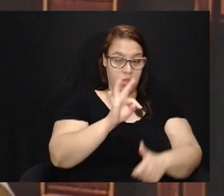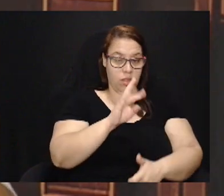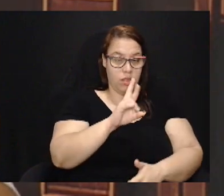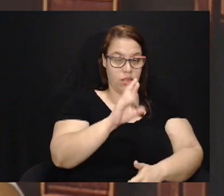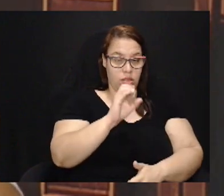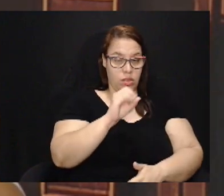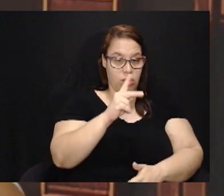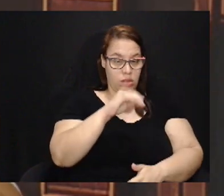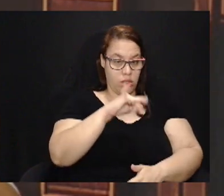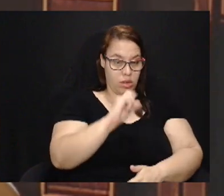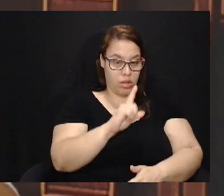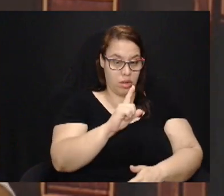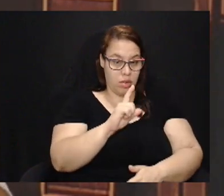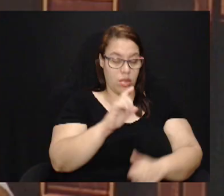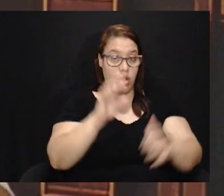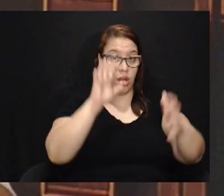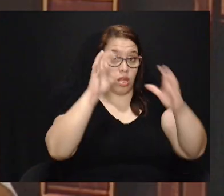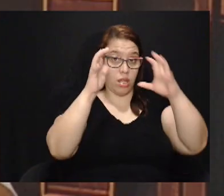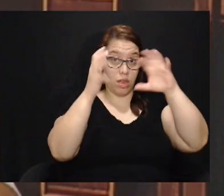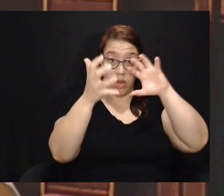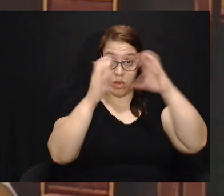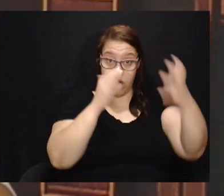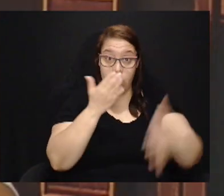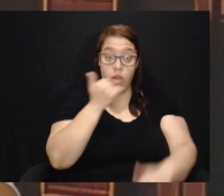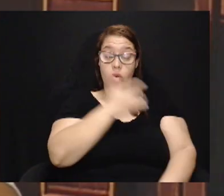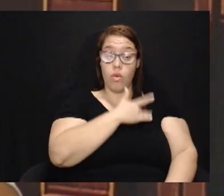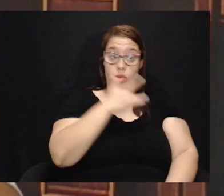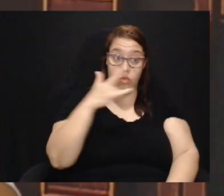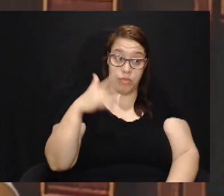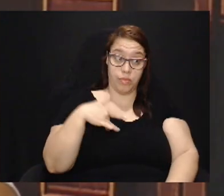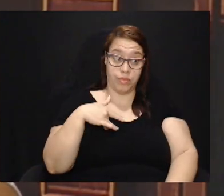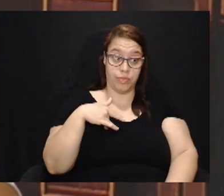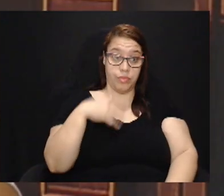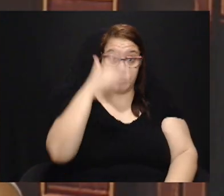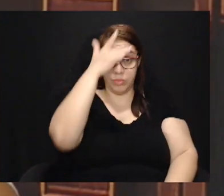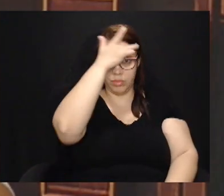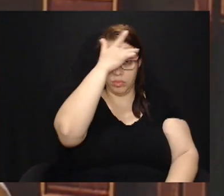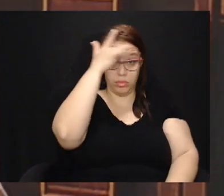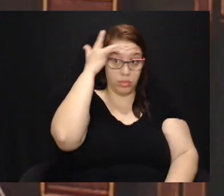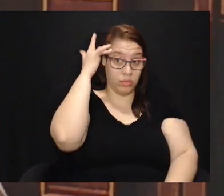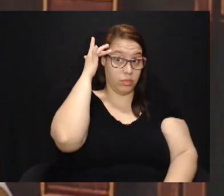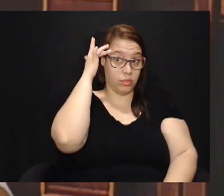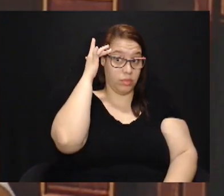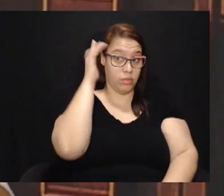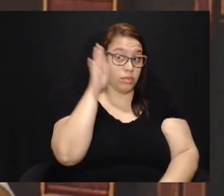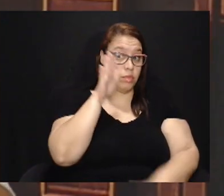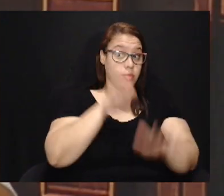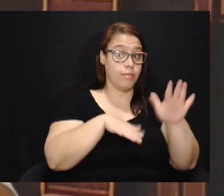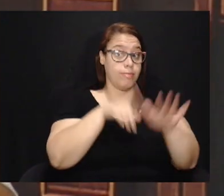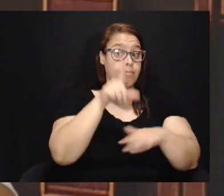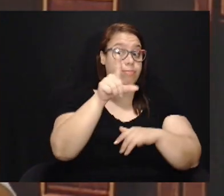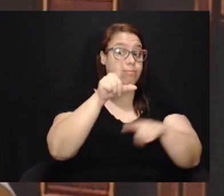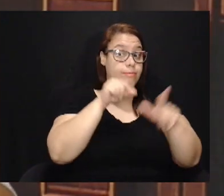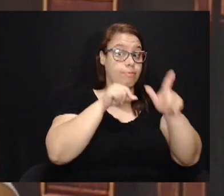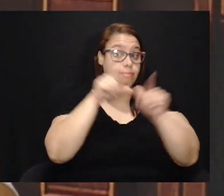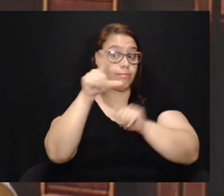a clima, a alimentos saudáveis, muitas pessoas às vezes acabam escolhendo alimentos ultraprocessados, alimentos que não são